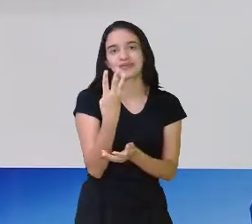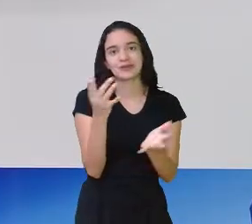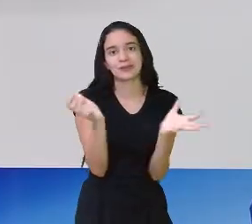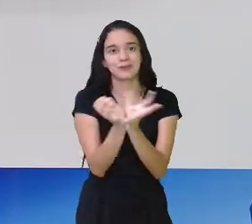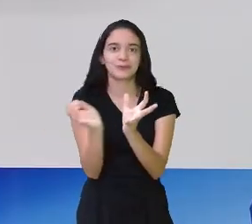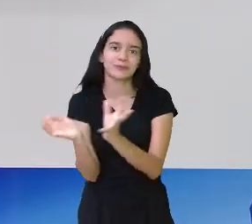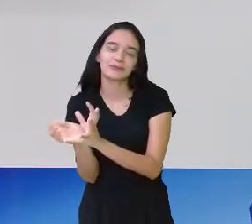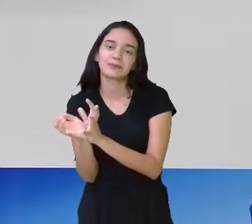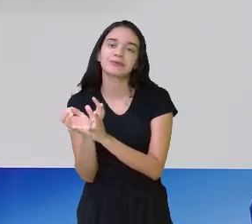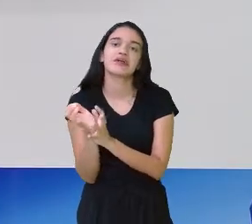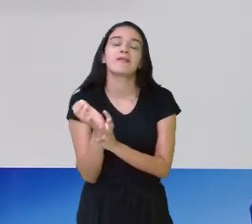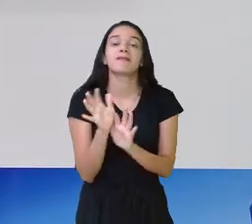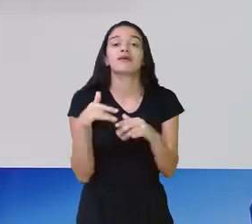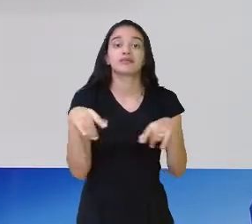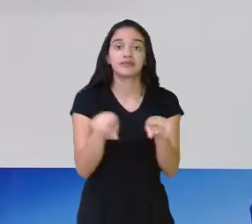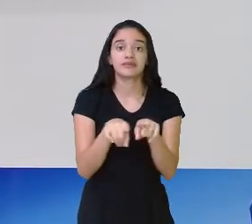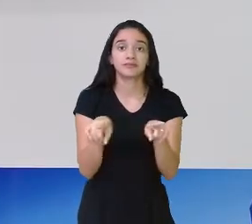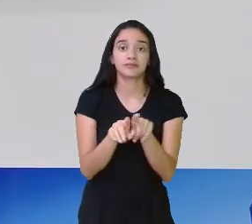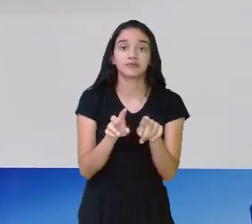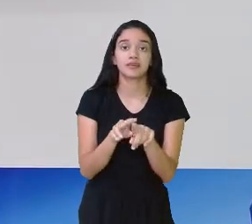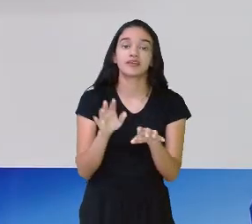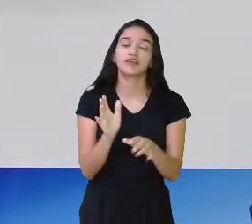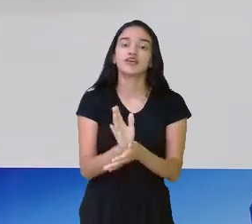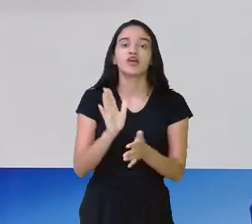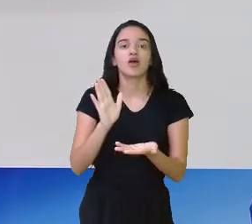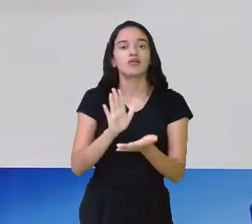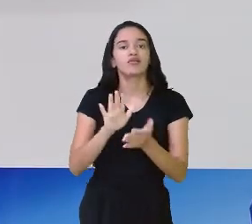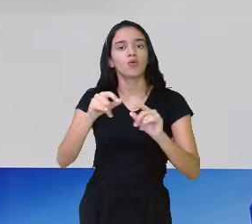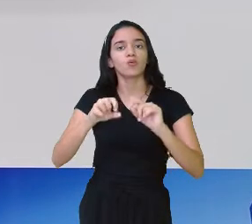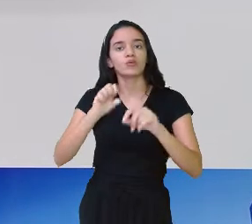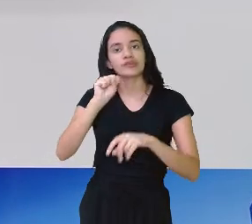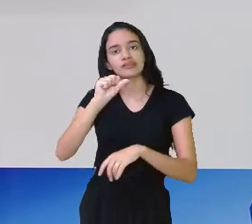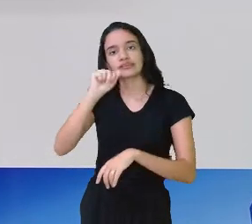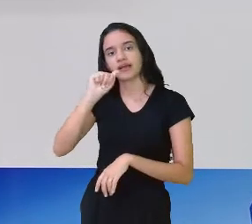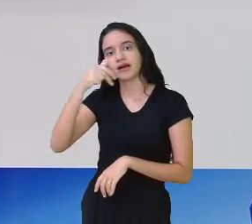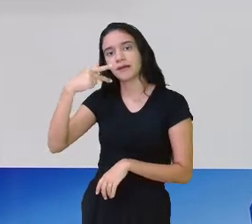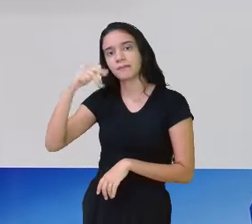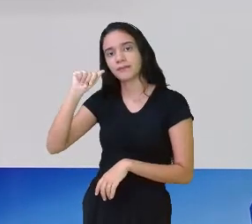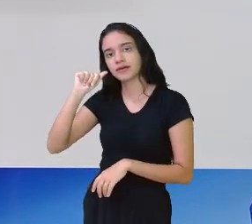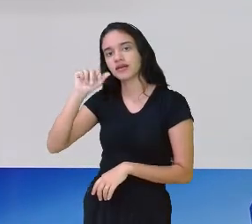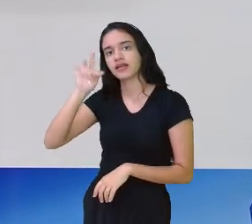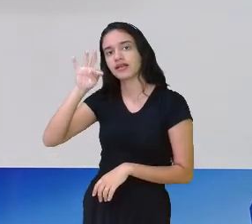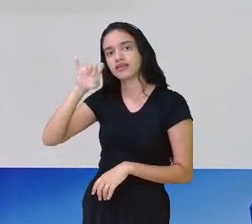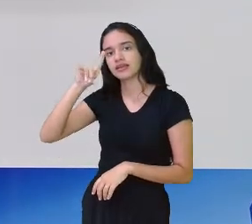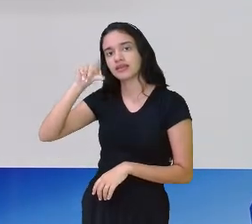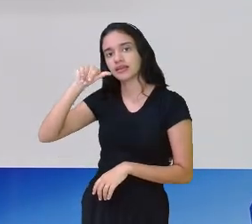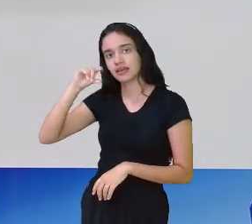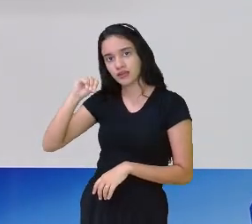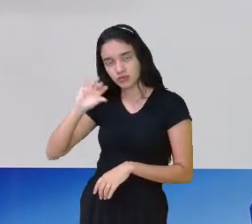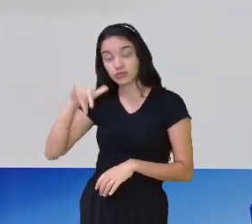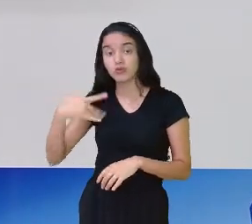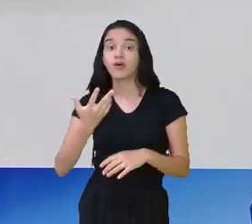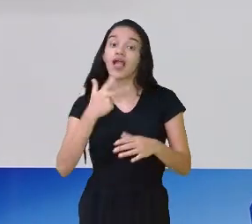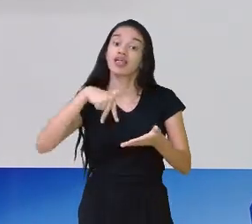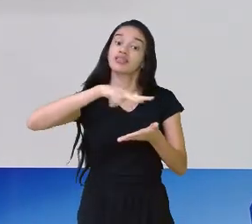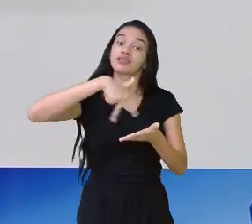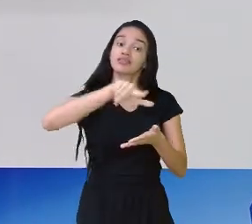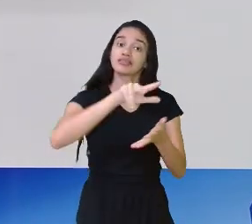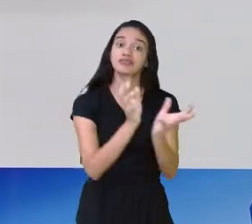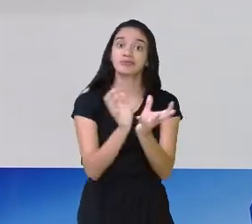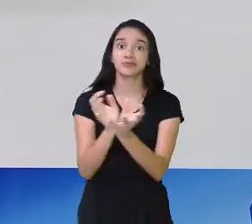circulares, né? O sapateado e todos os balés são danças de grupo, além das